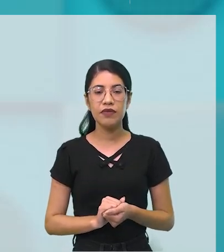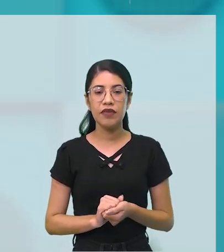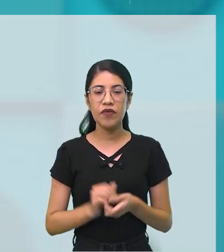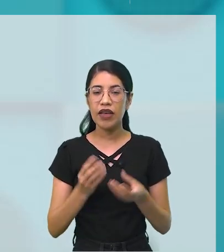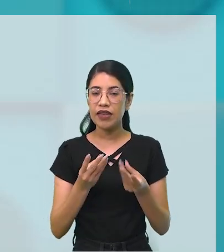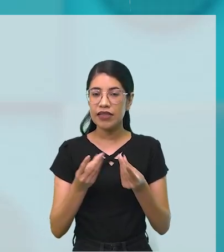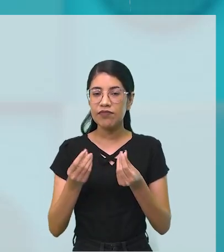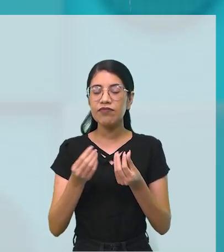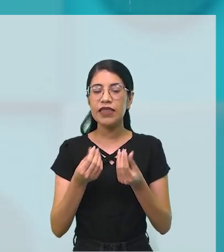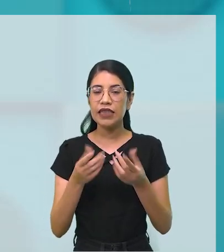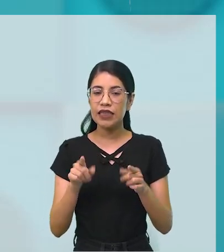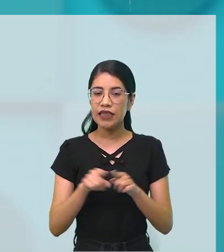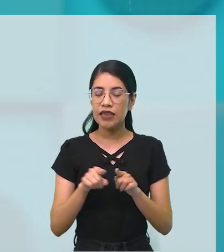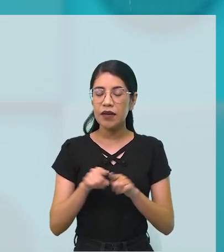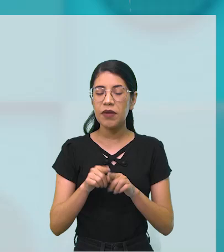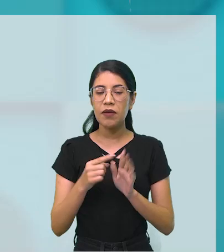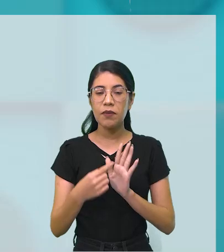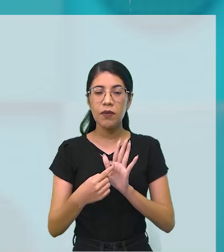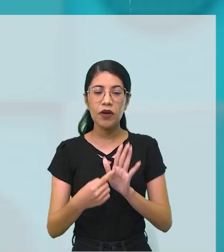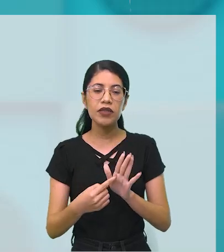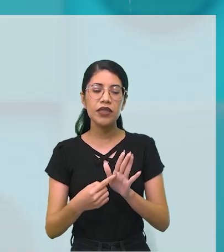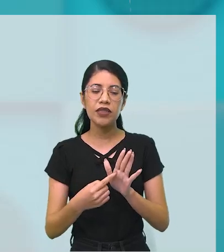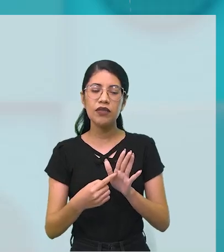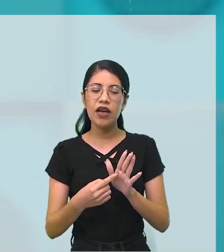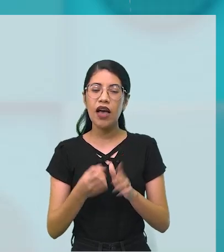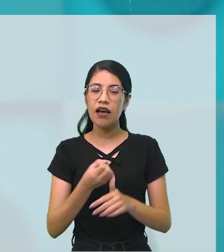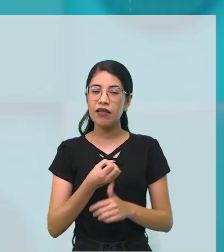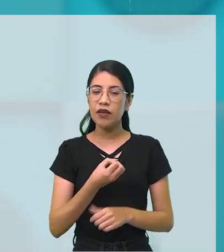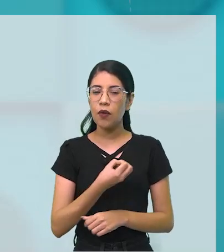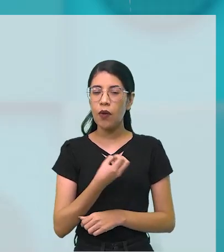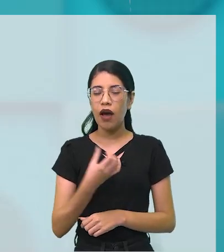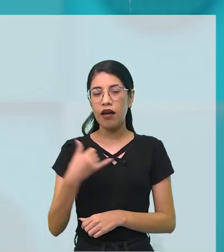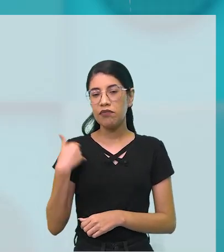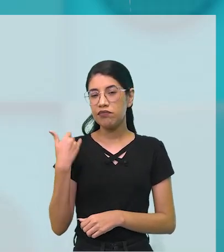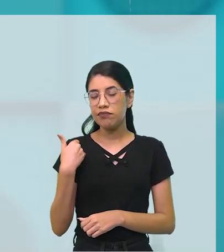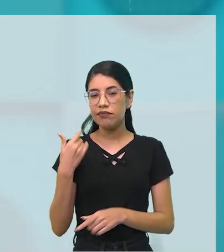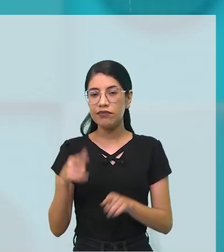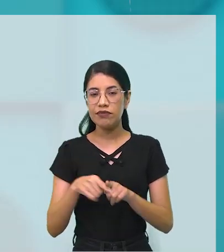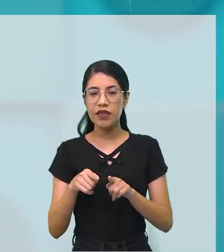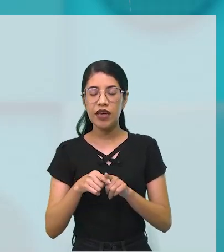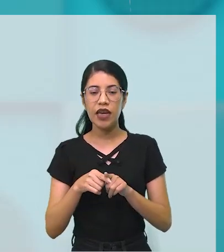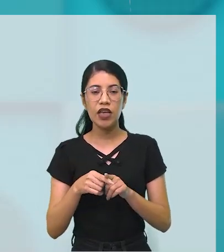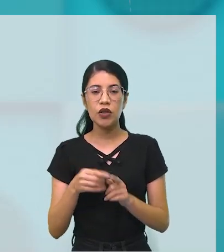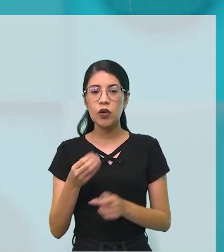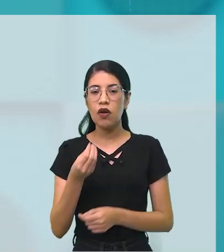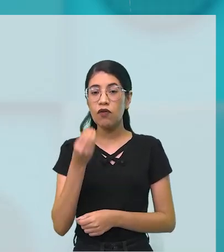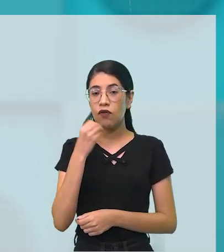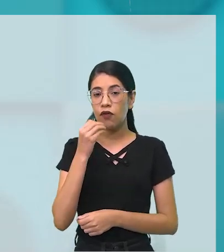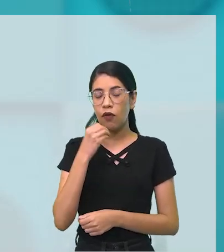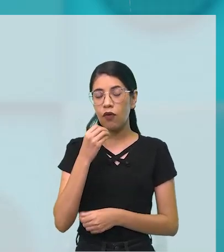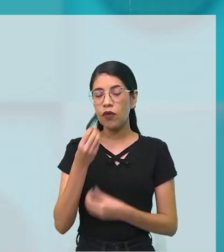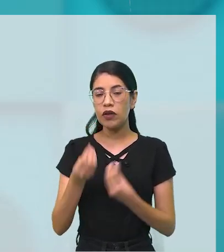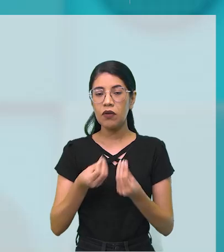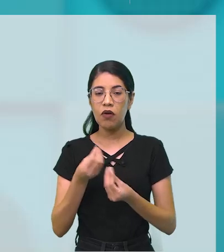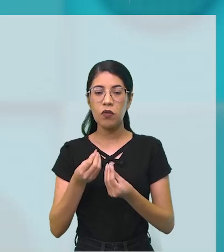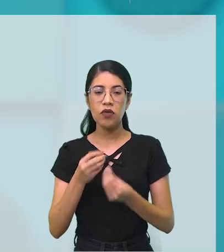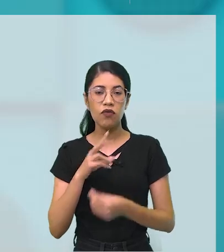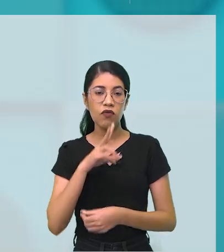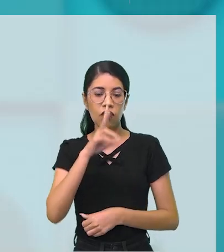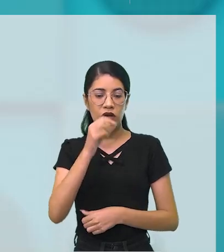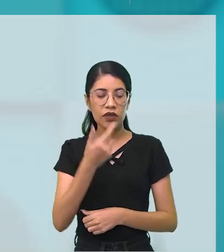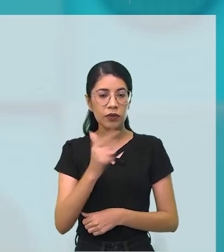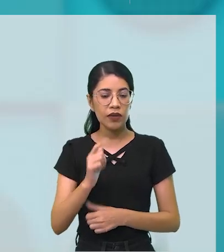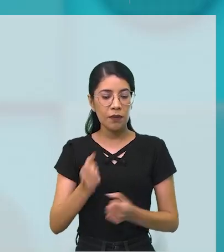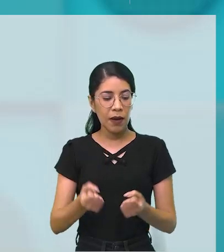seca, né? Vai mostrando mais a idade também. A gente não tem a mesma firmeza de segurar as coisas, ela realmente